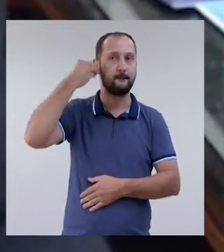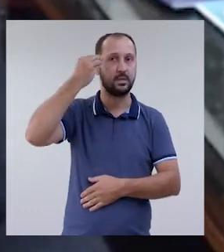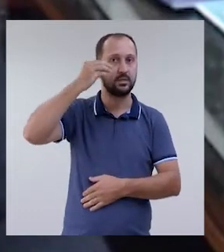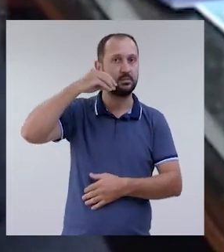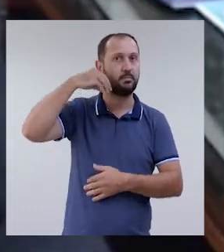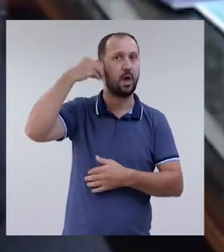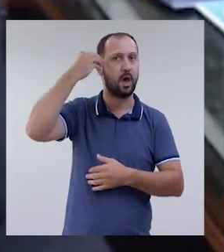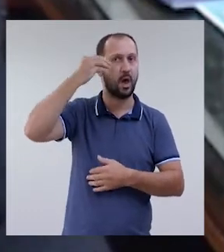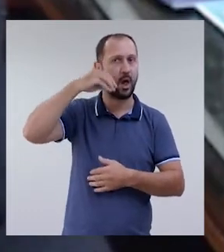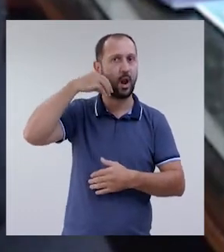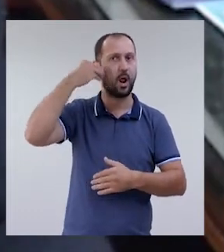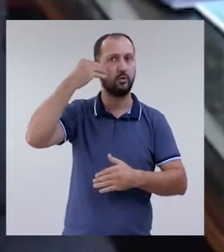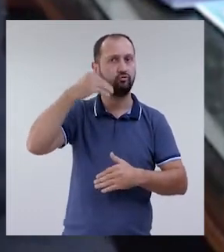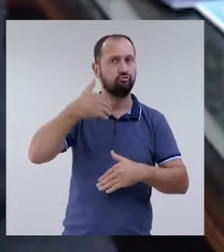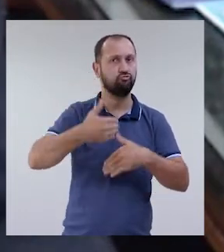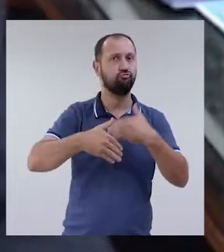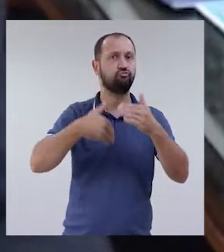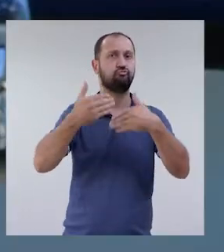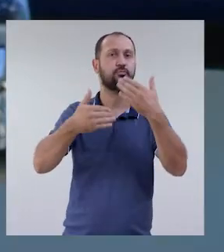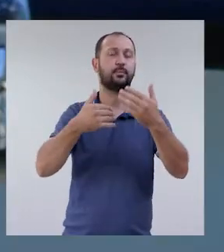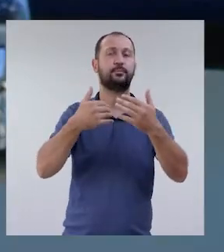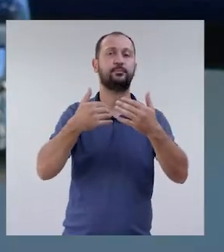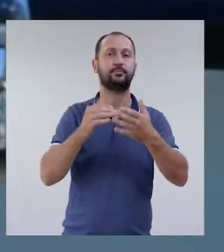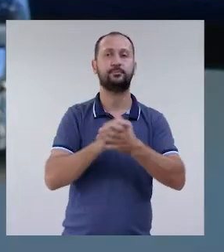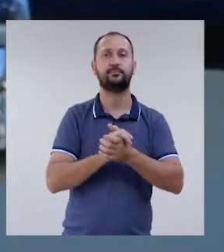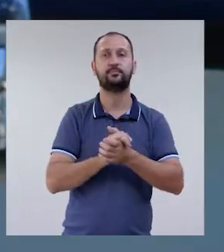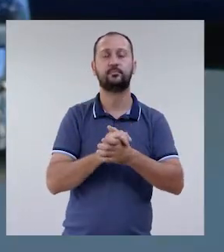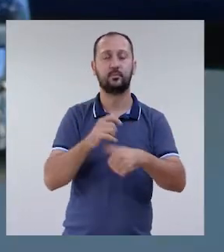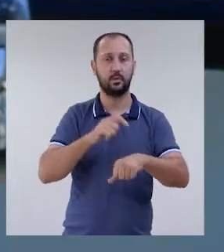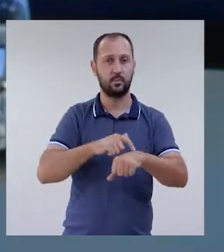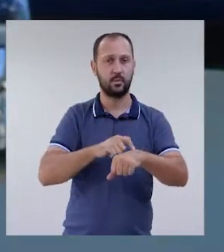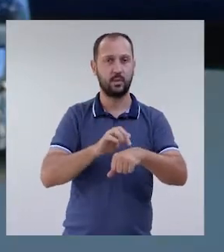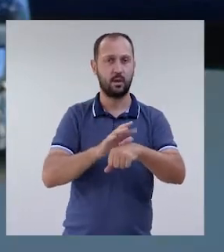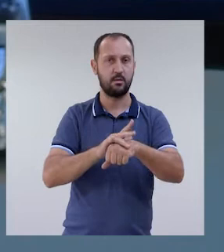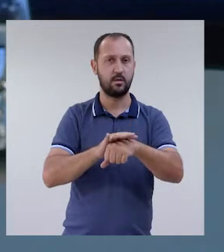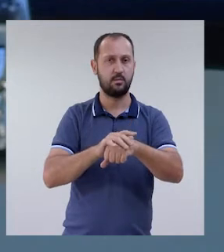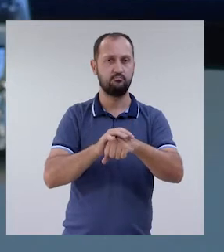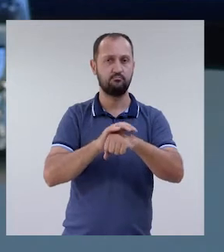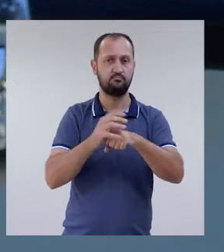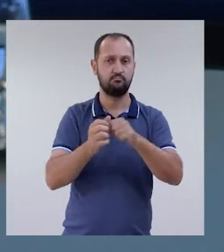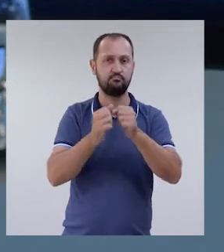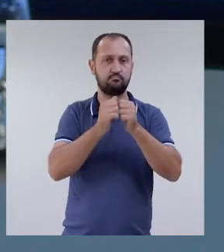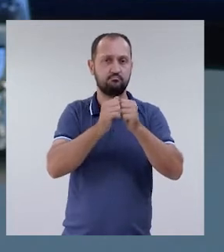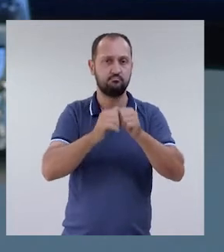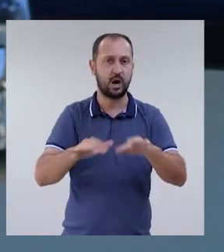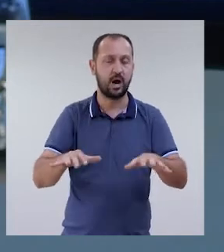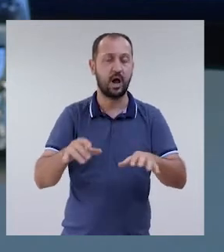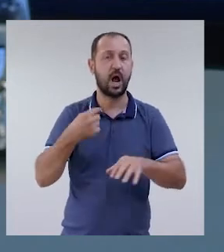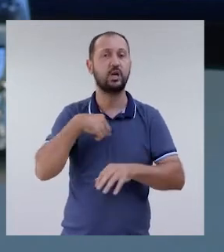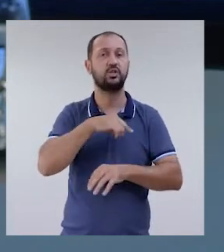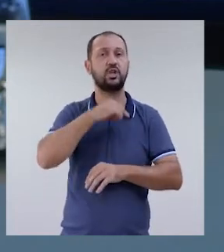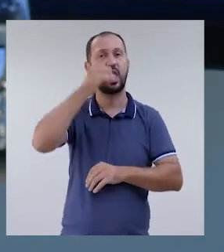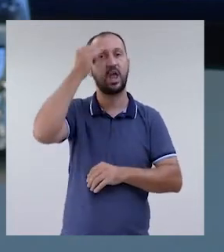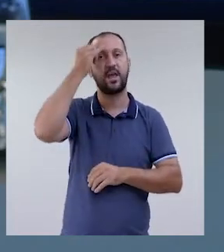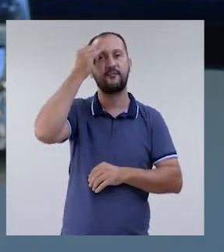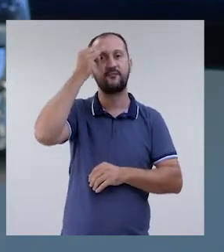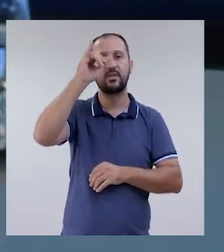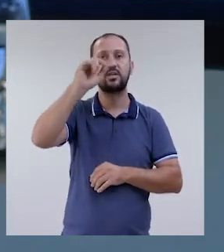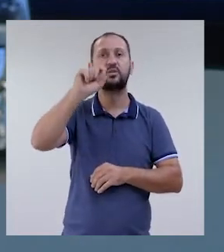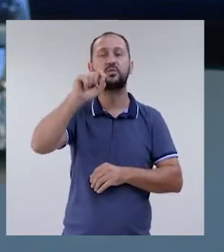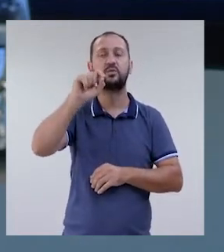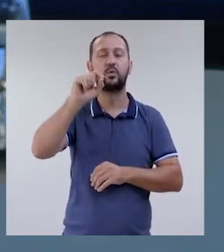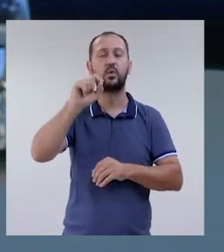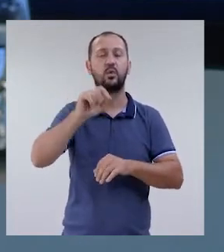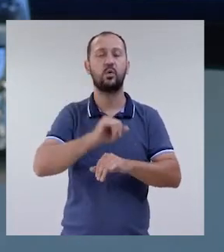experiência muito grande. Com o advento da pandemia, nós